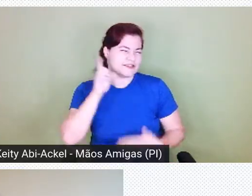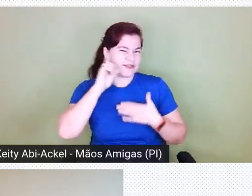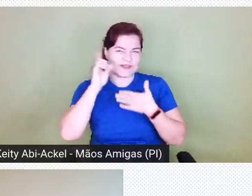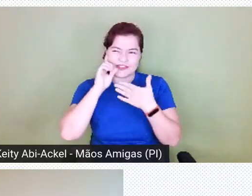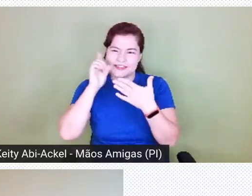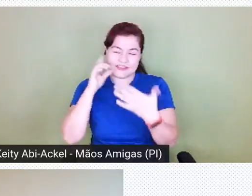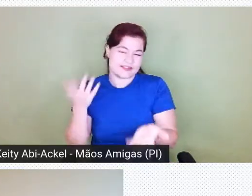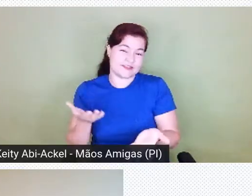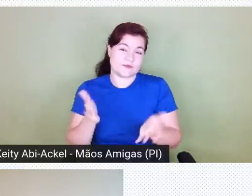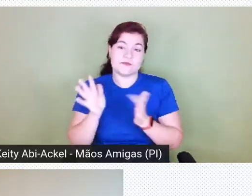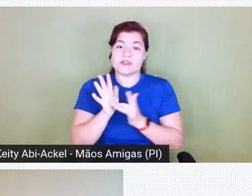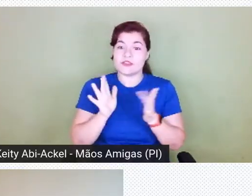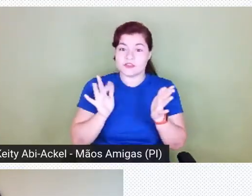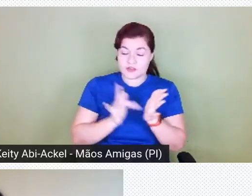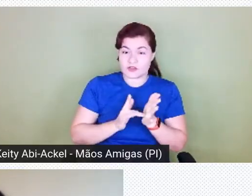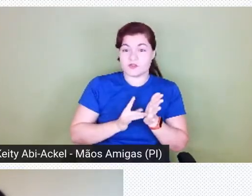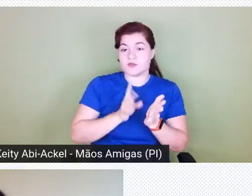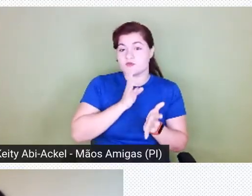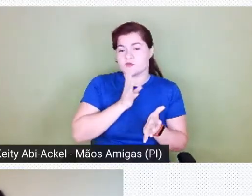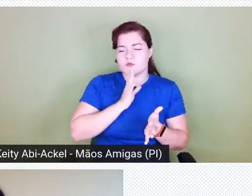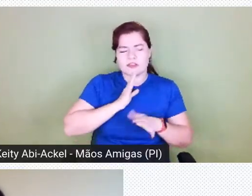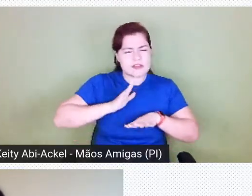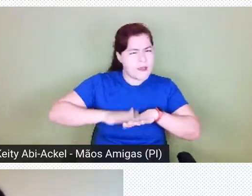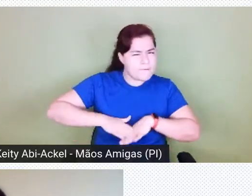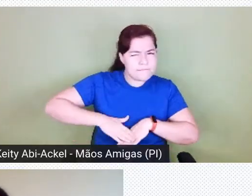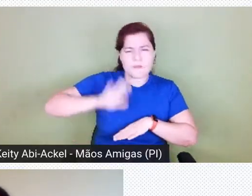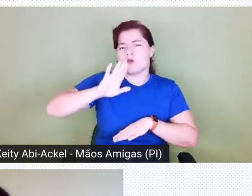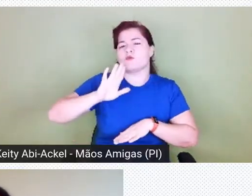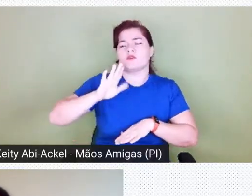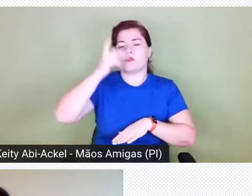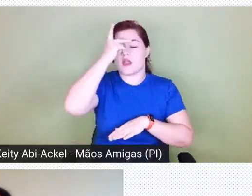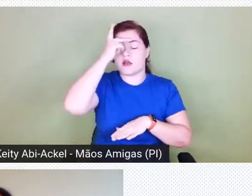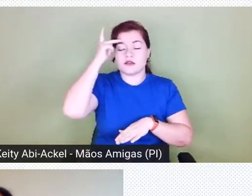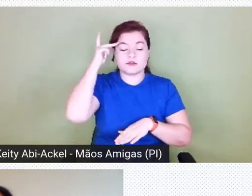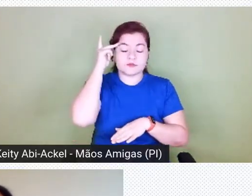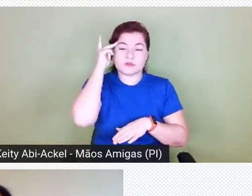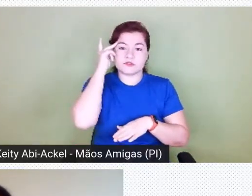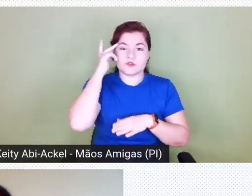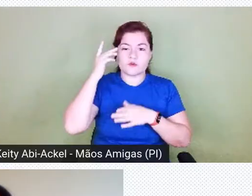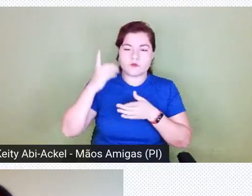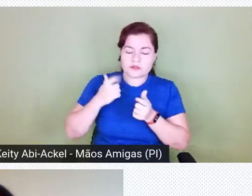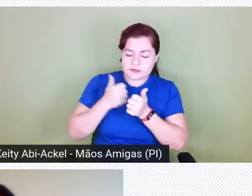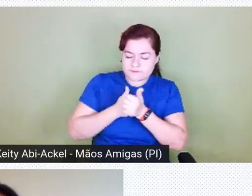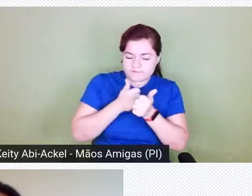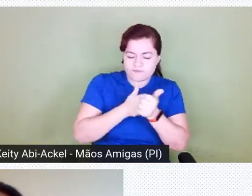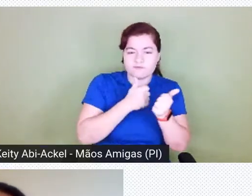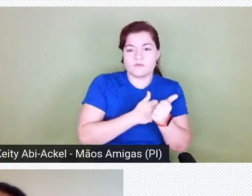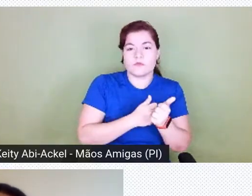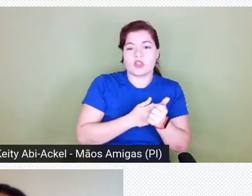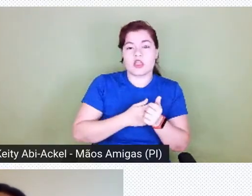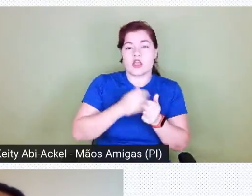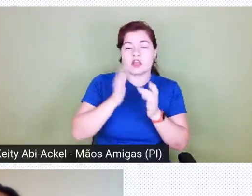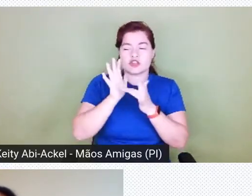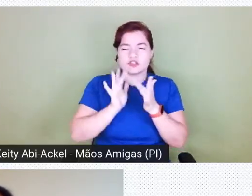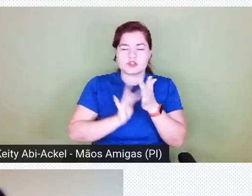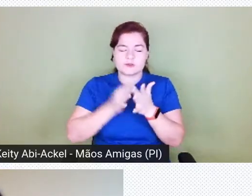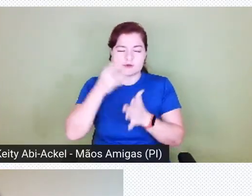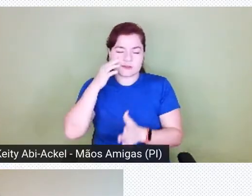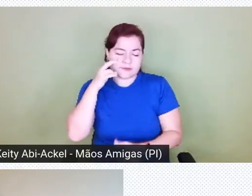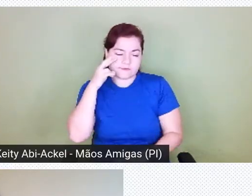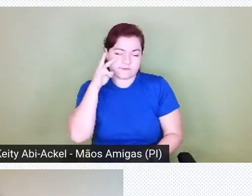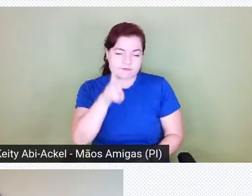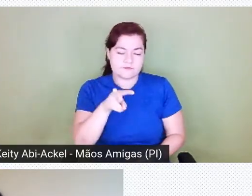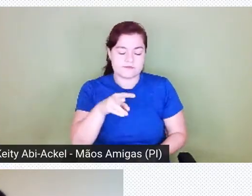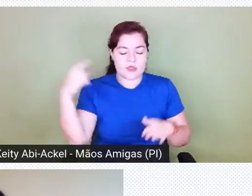E Jesus conhecia tanto os seus seguidores, penetrava-lhes os conflitos, trabalhava